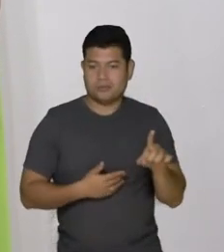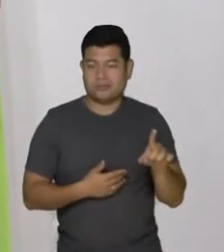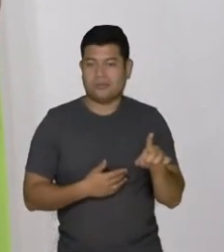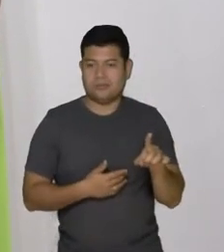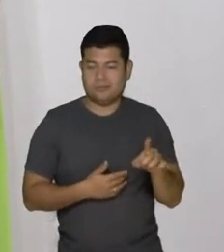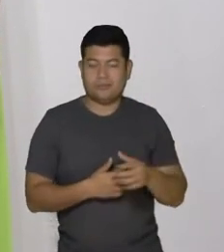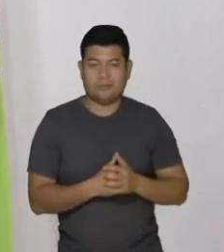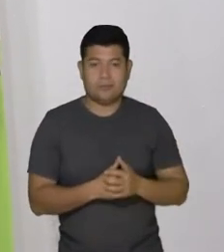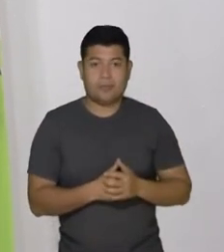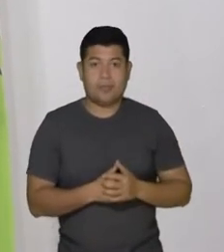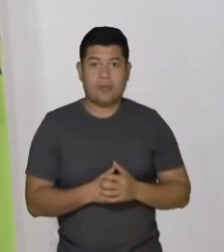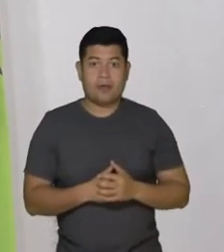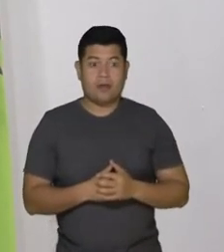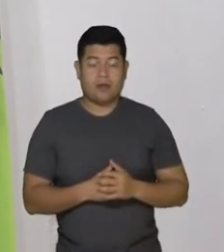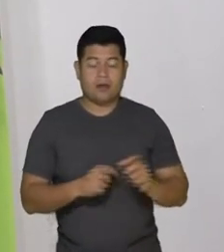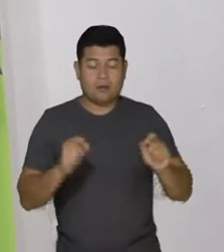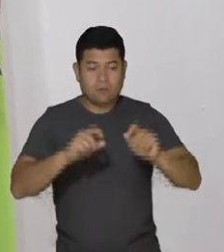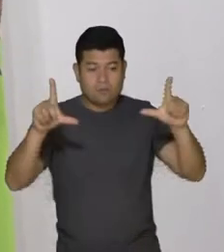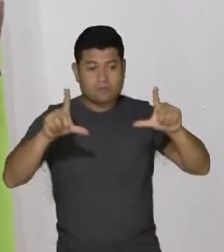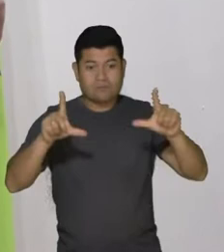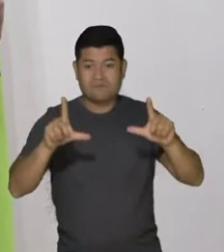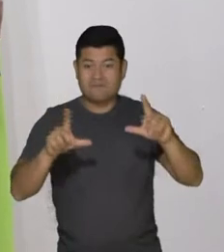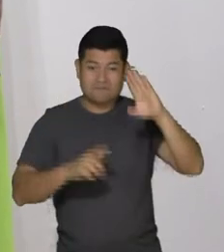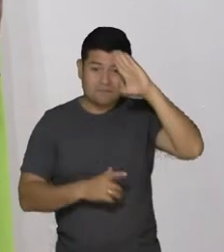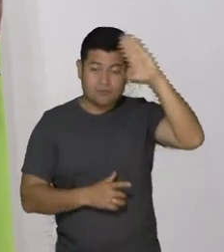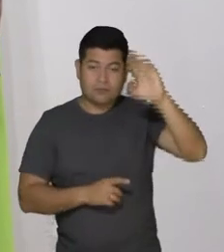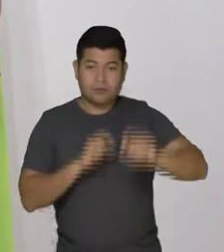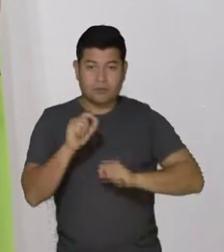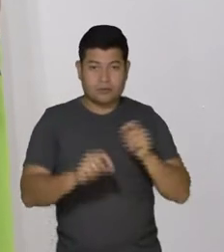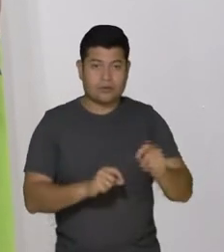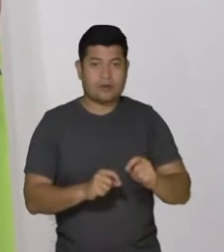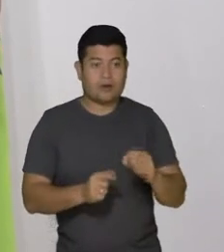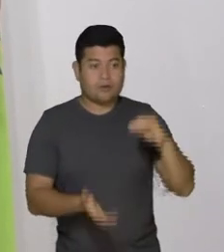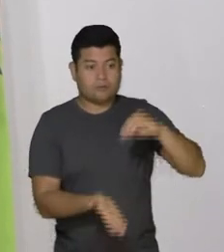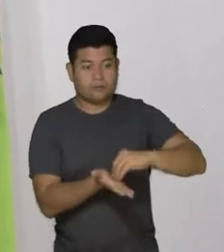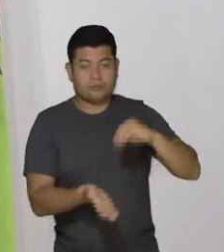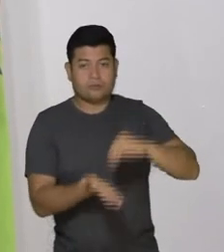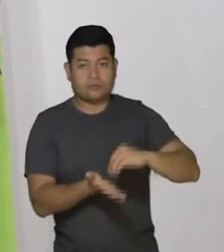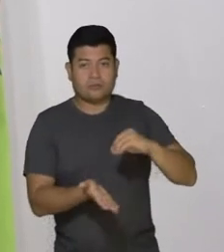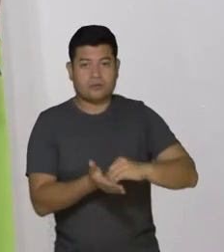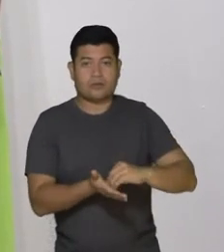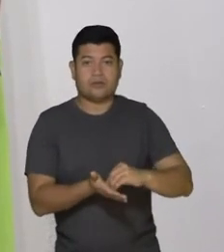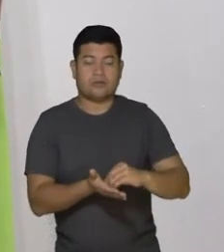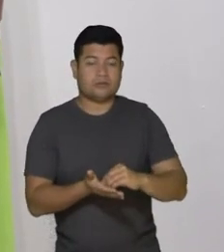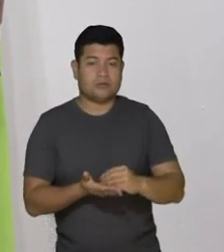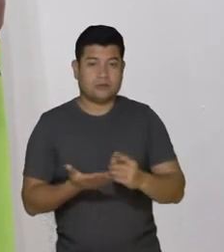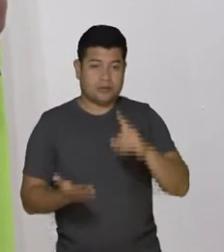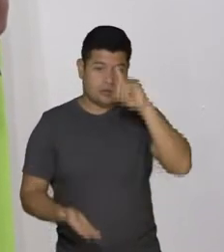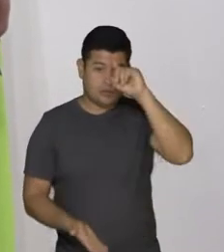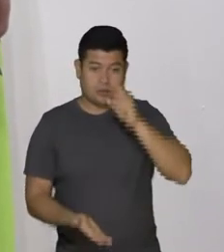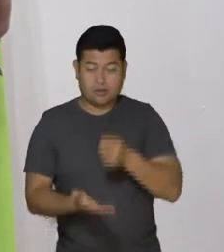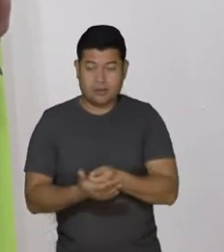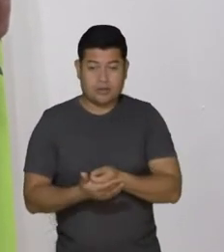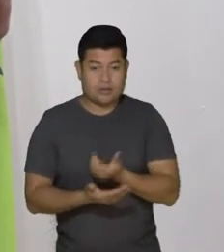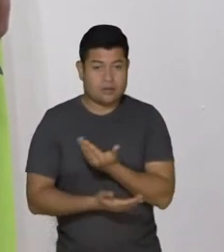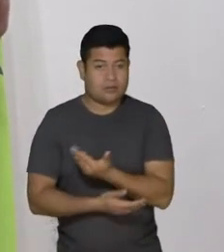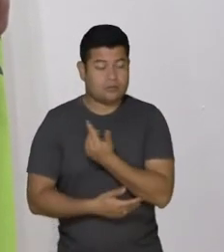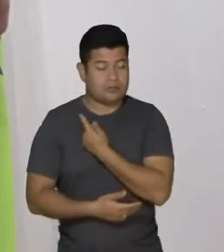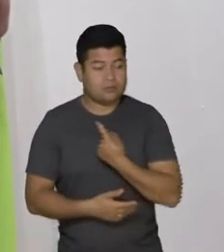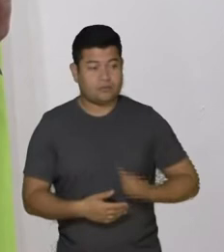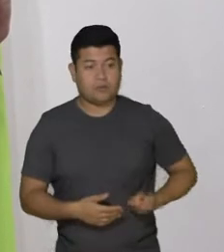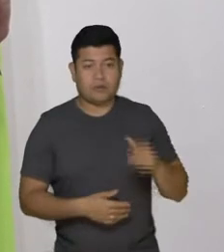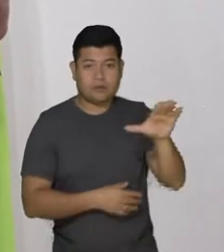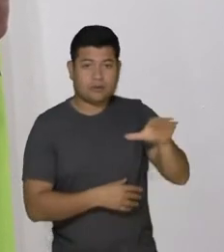atenção é aparente inexistência e determinação do Estado em contratar a software pspc